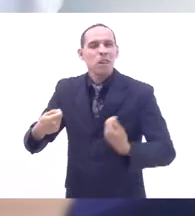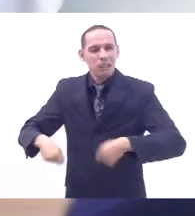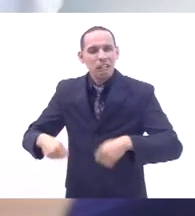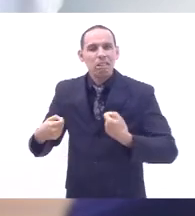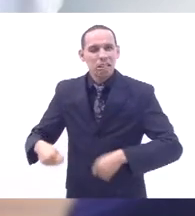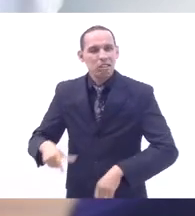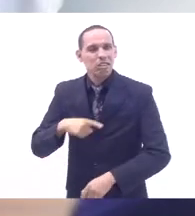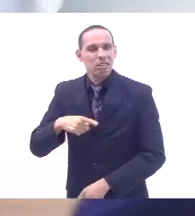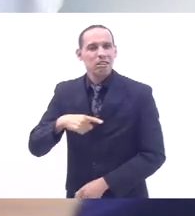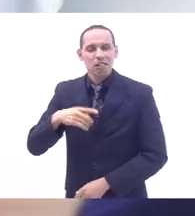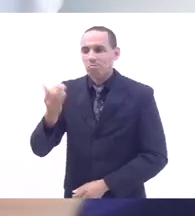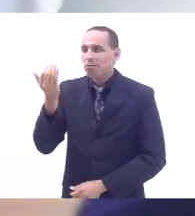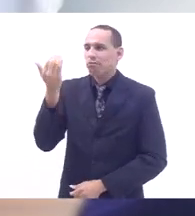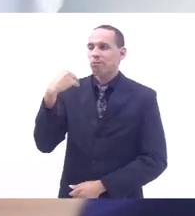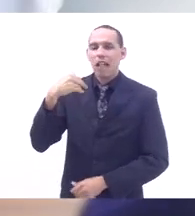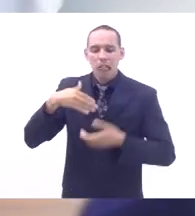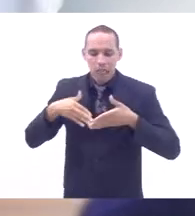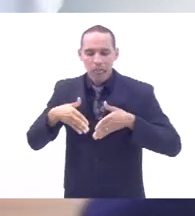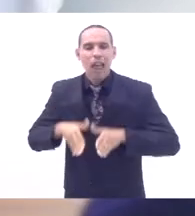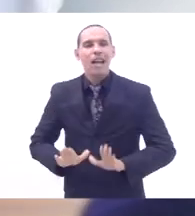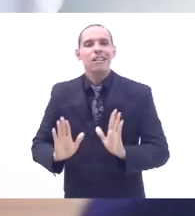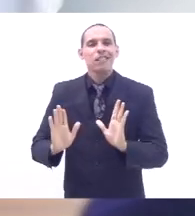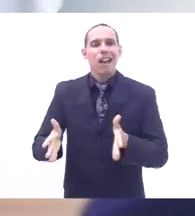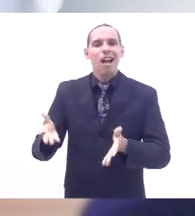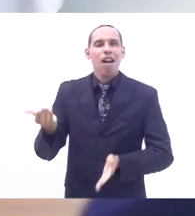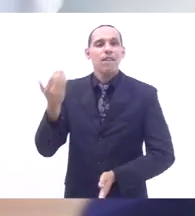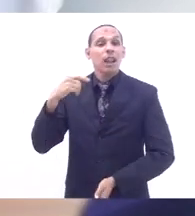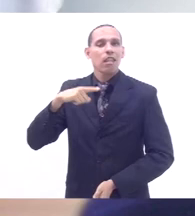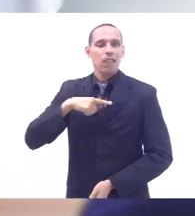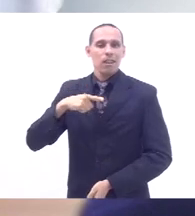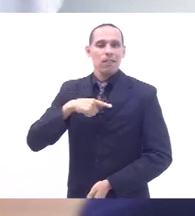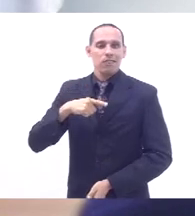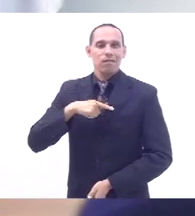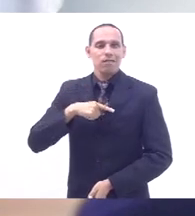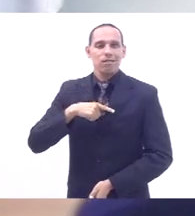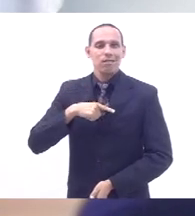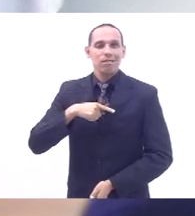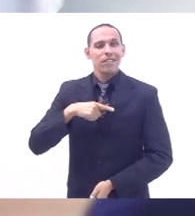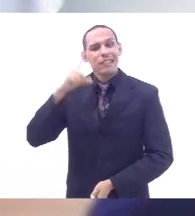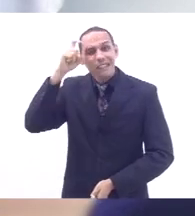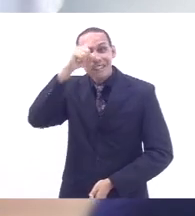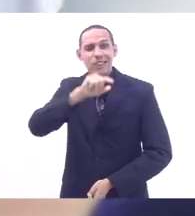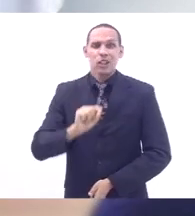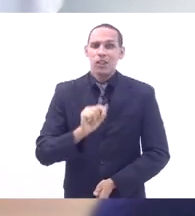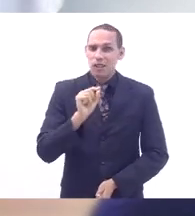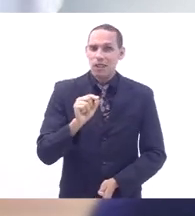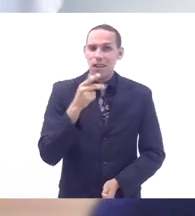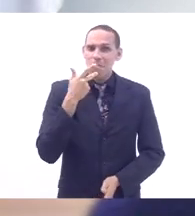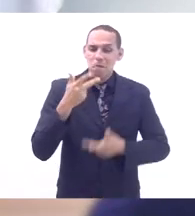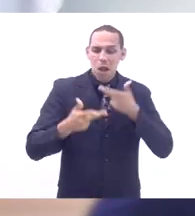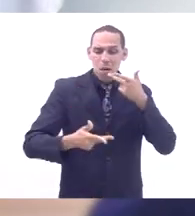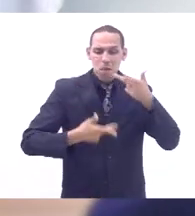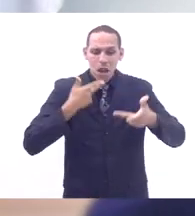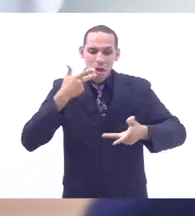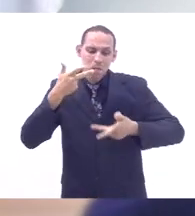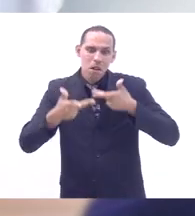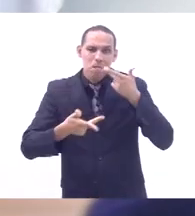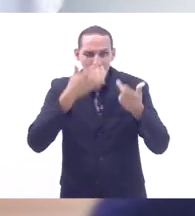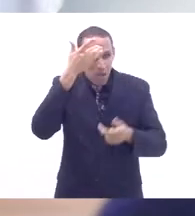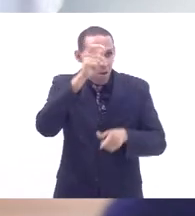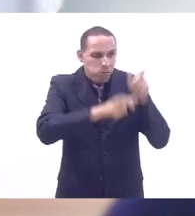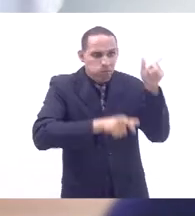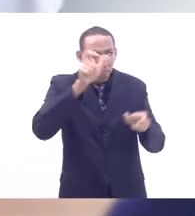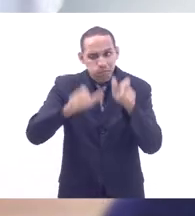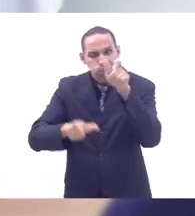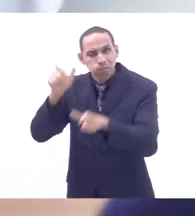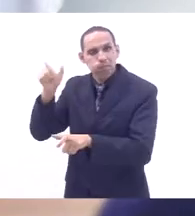de... que nasceu com ela, né? É até muito difícil falar para pessoas que aqui